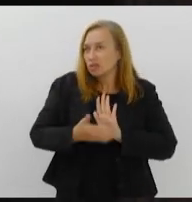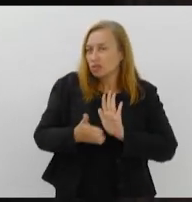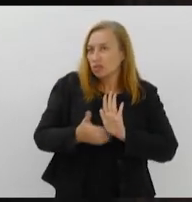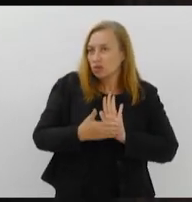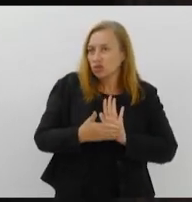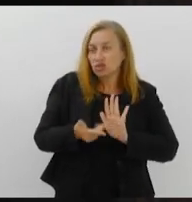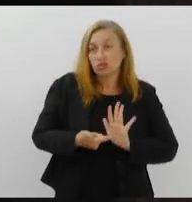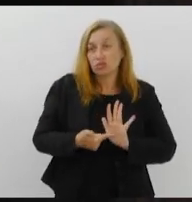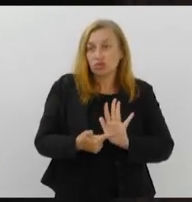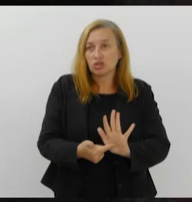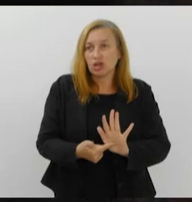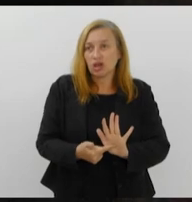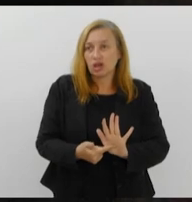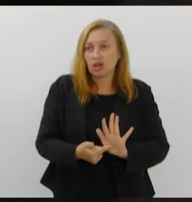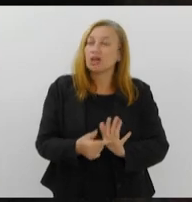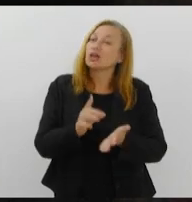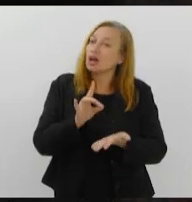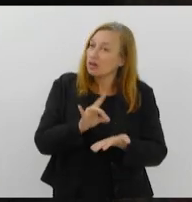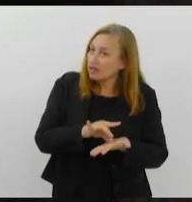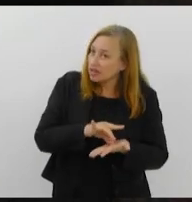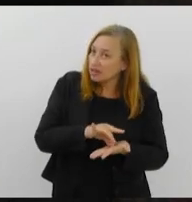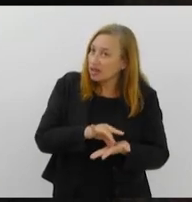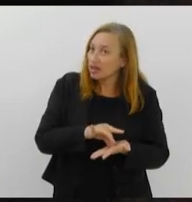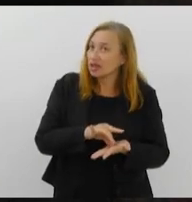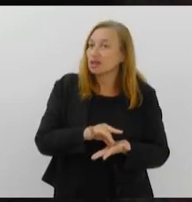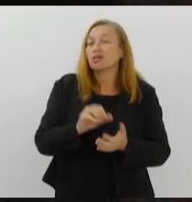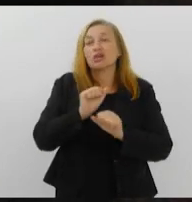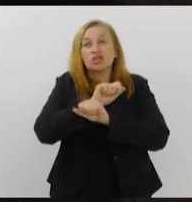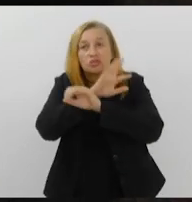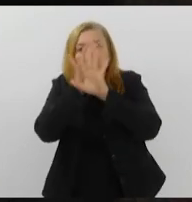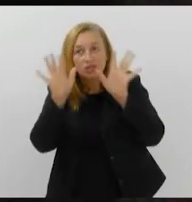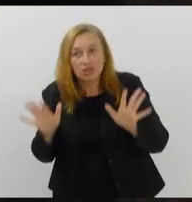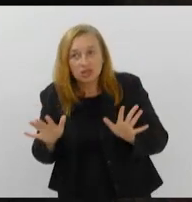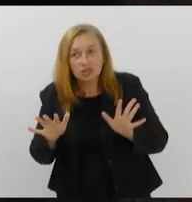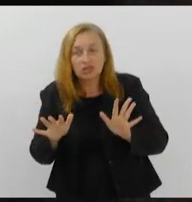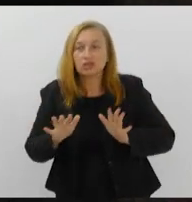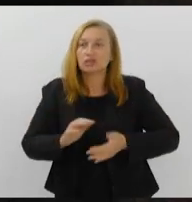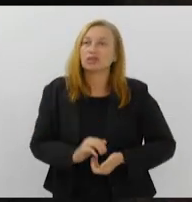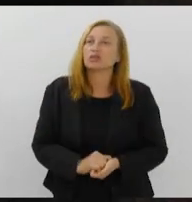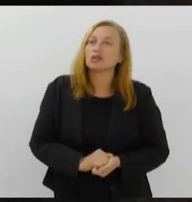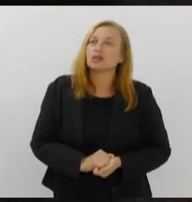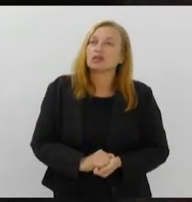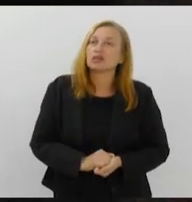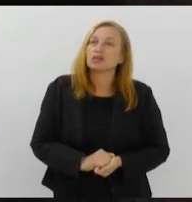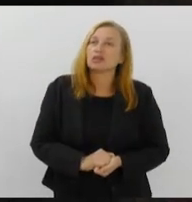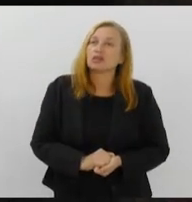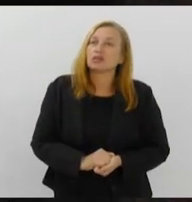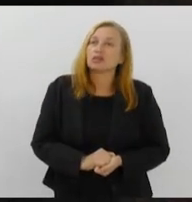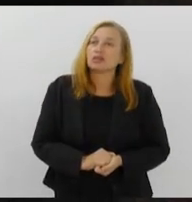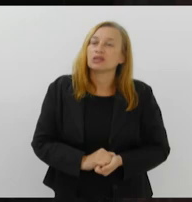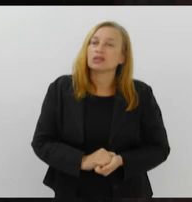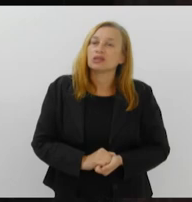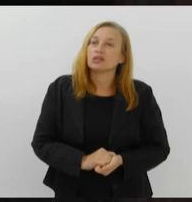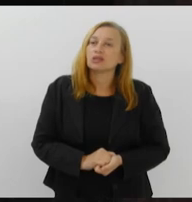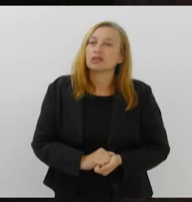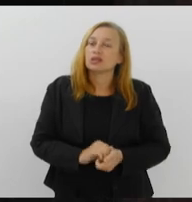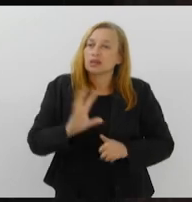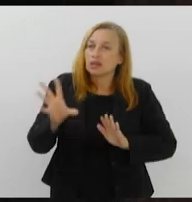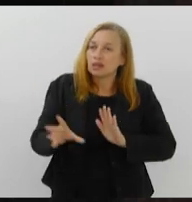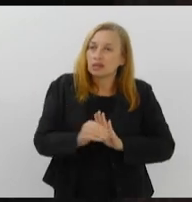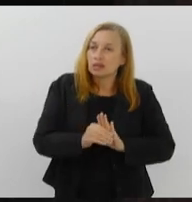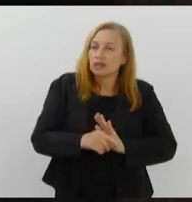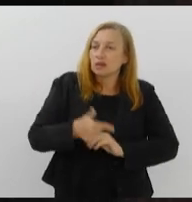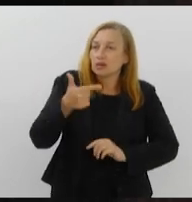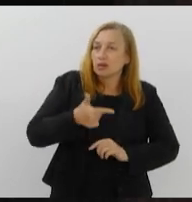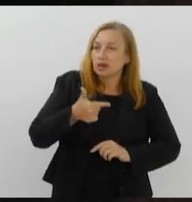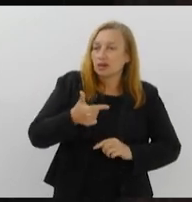trazer a verdade, o esclarecimento, a elucidação dos fatos. A gente emenda o parágrafo 1º do